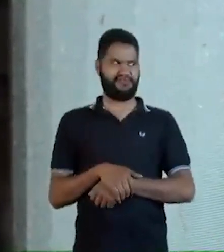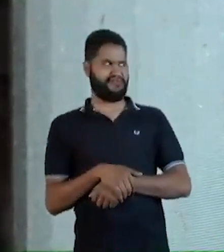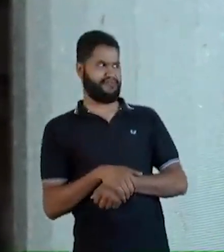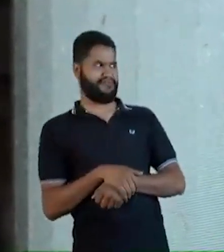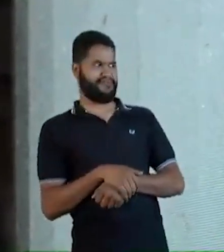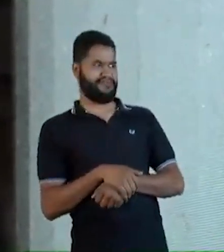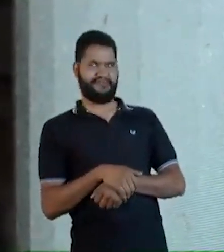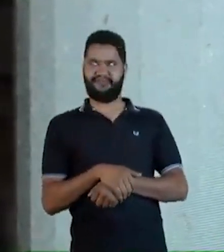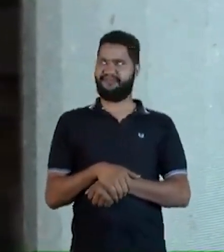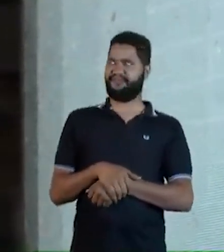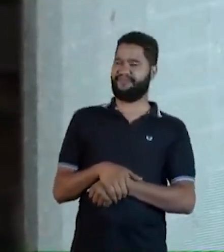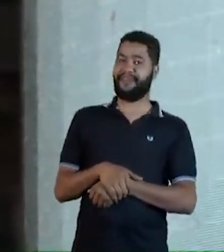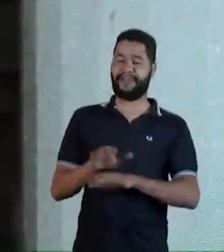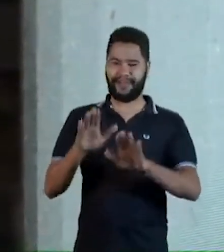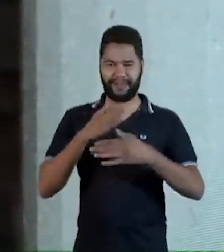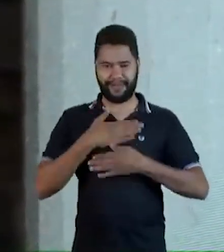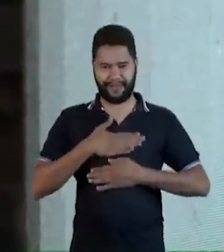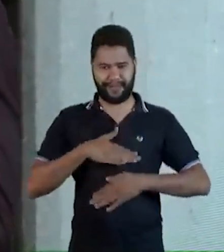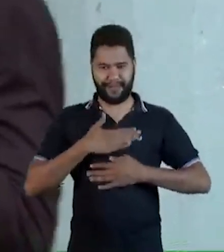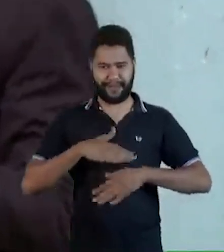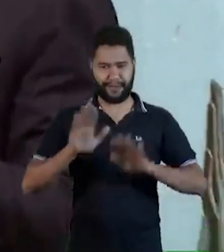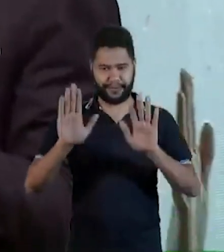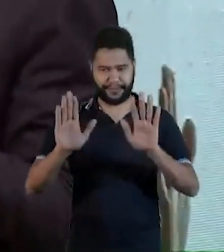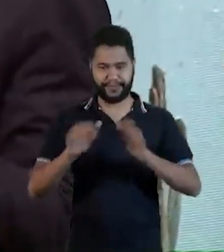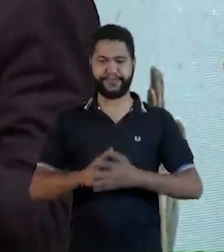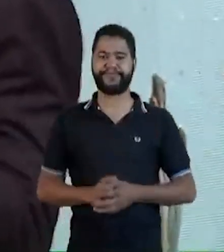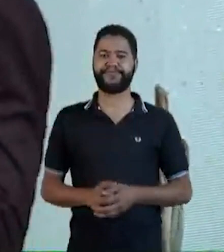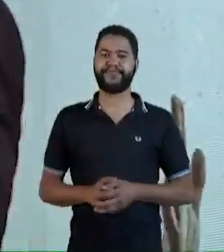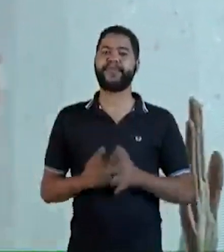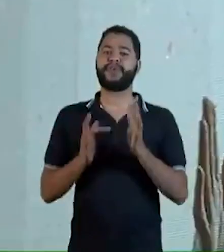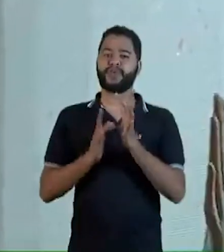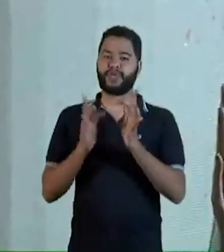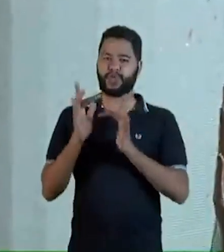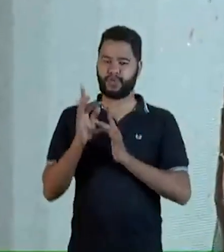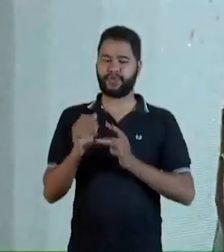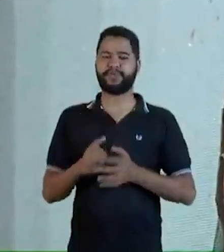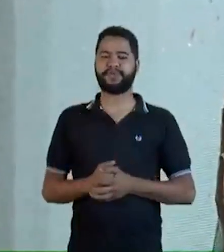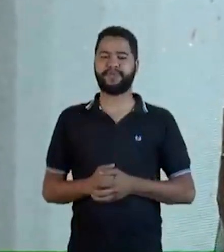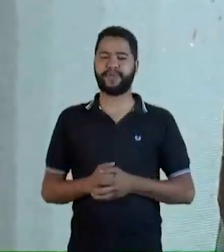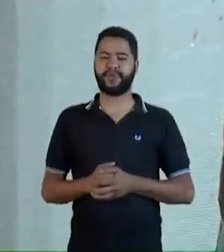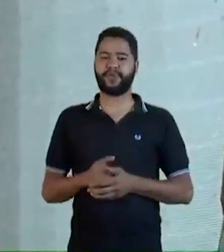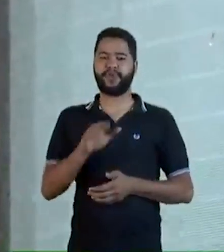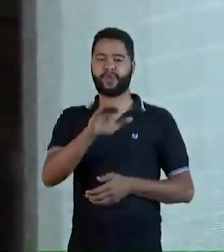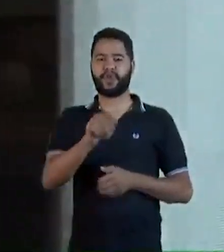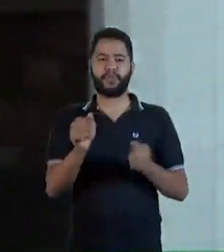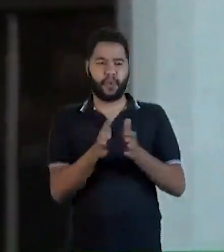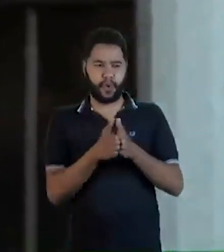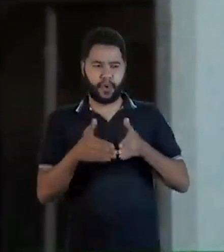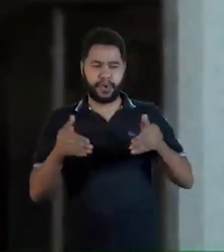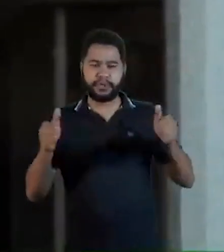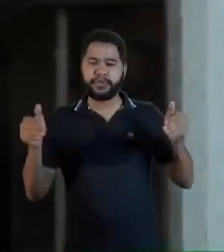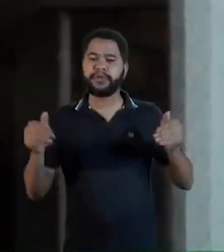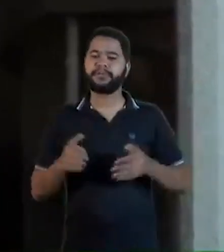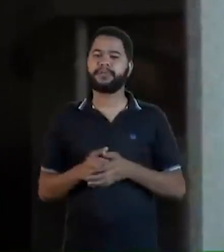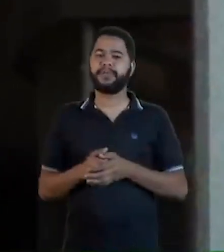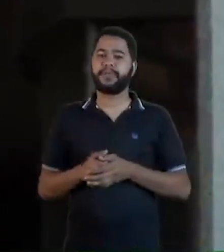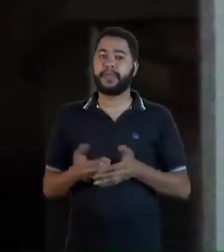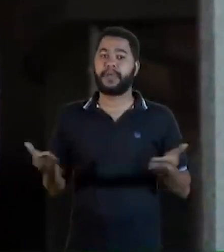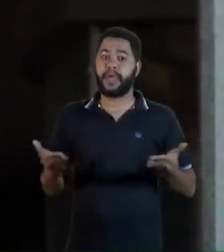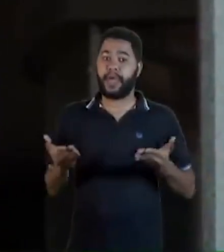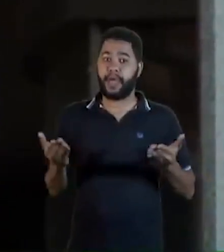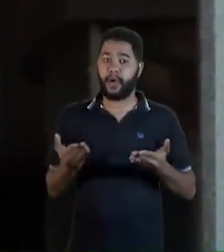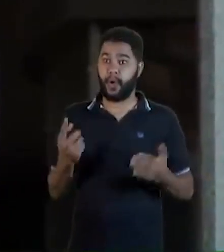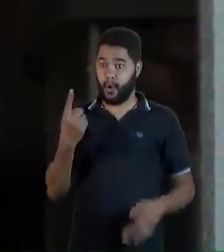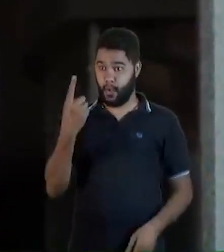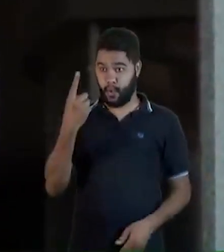esquisita e foi calma foi assim ó Jesus Chegou chamou os anjos lageca eu vou fazer um